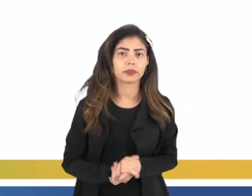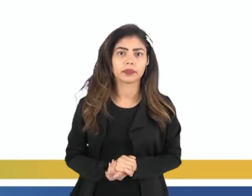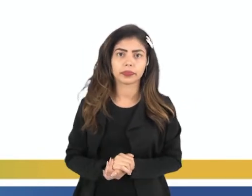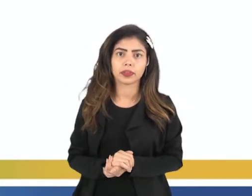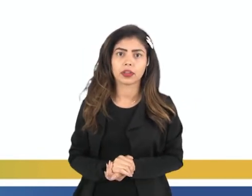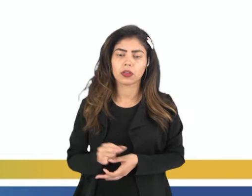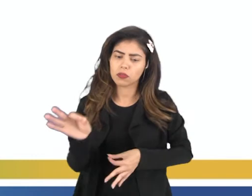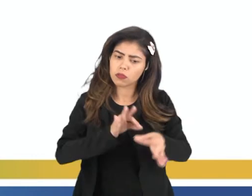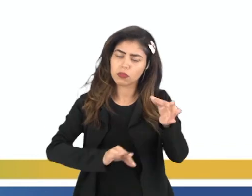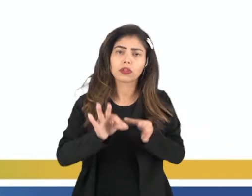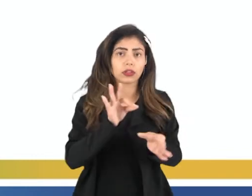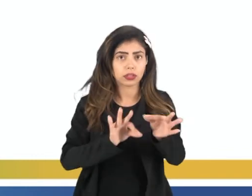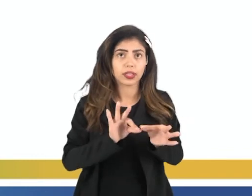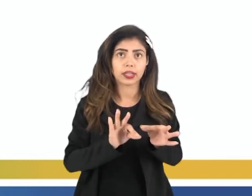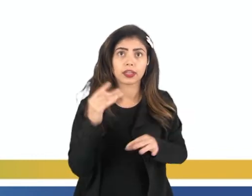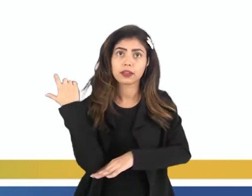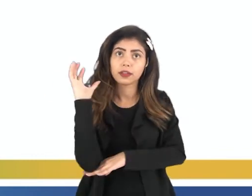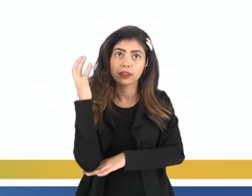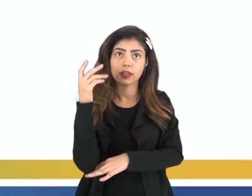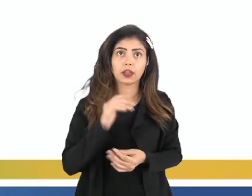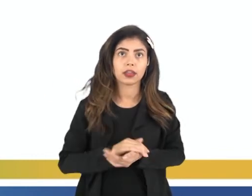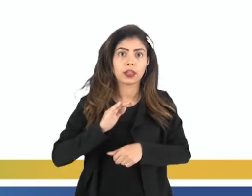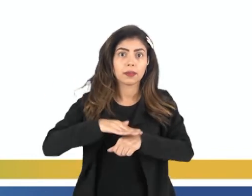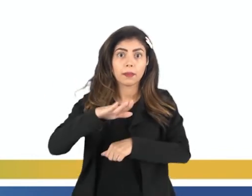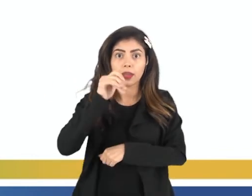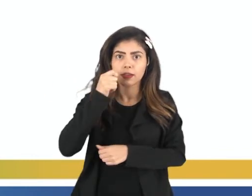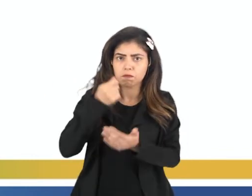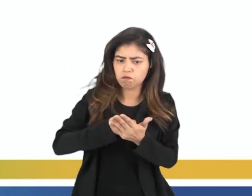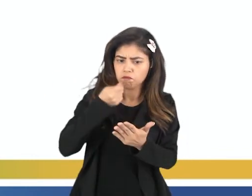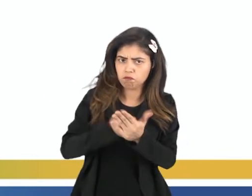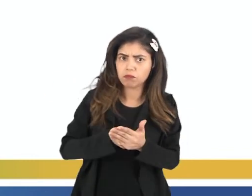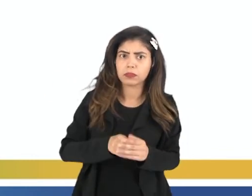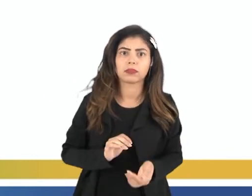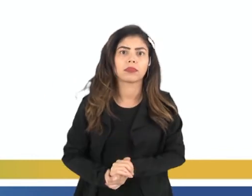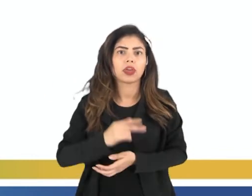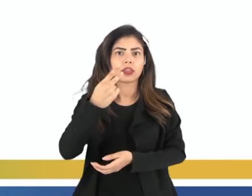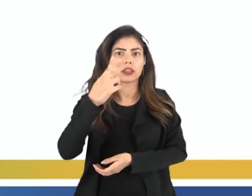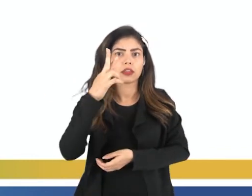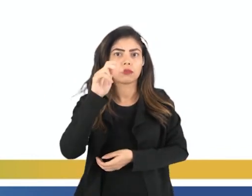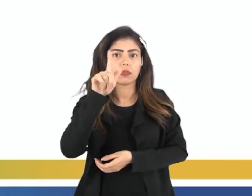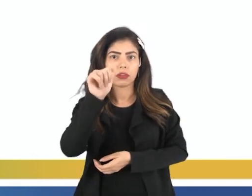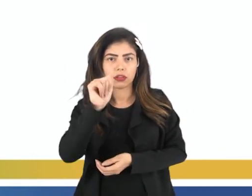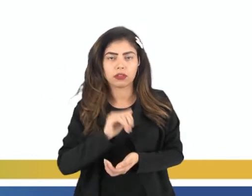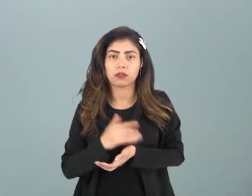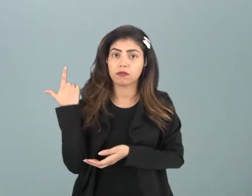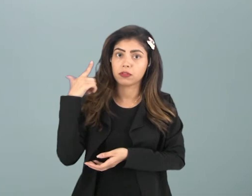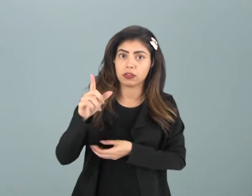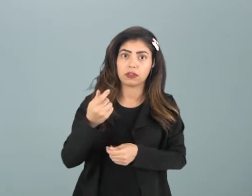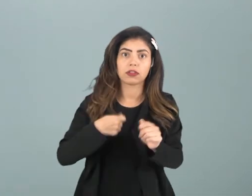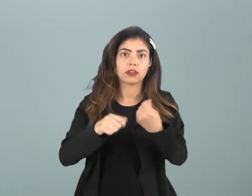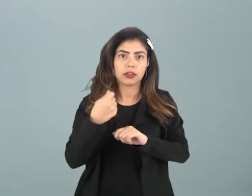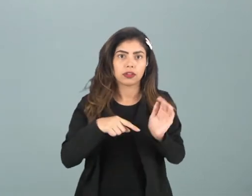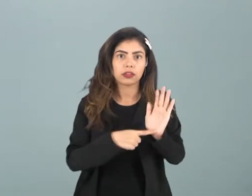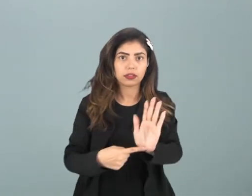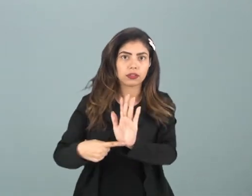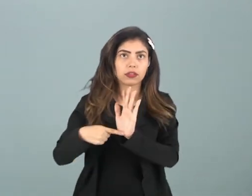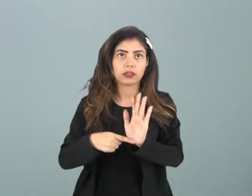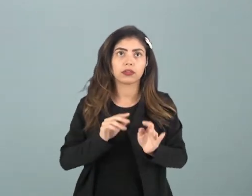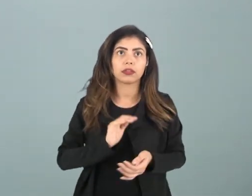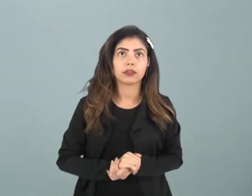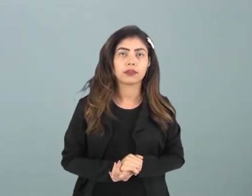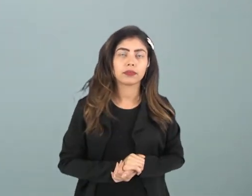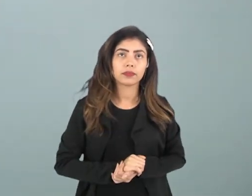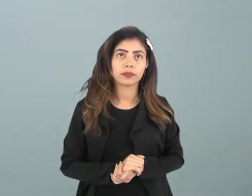para manipular plantas que sejam mais resistentes às pragas. Isso traz um ganho real para o setor de